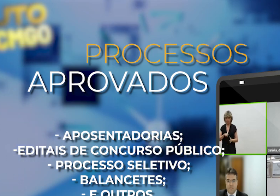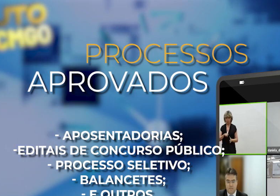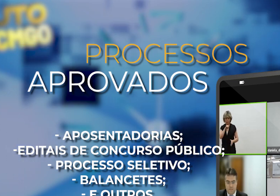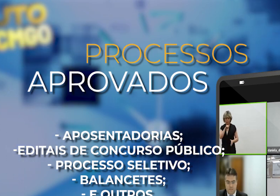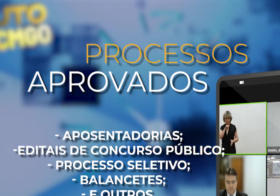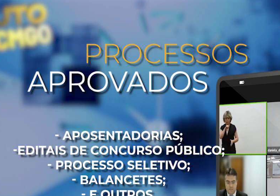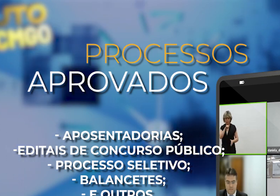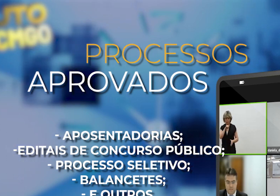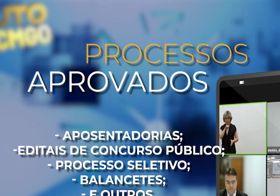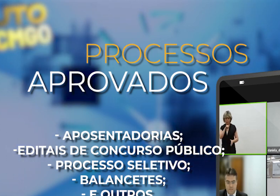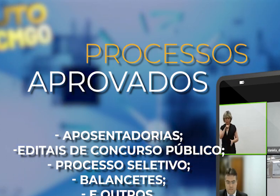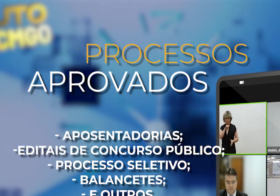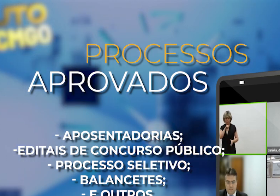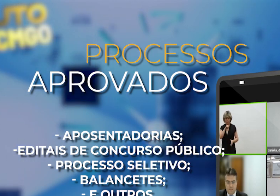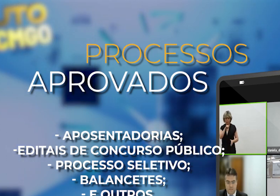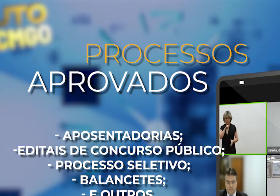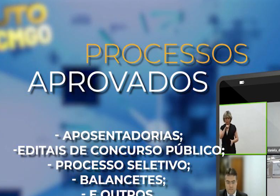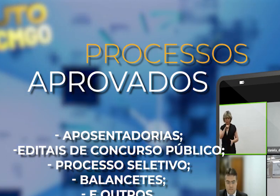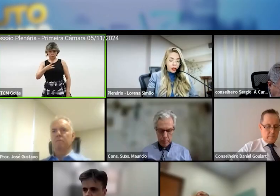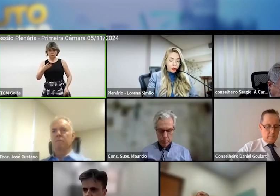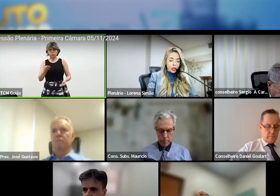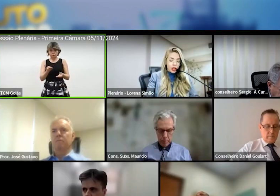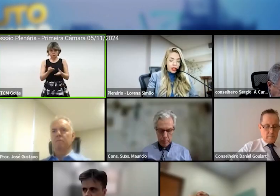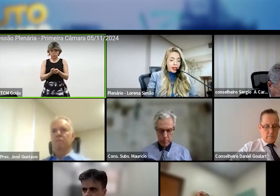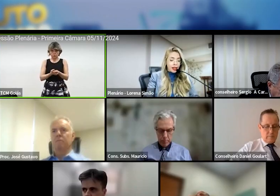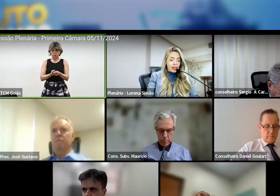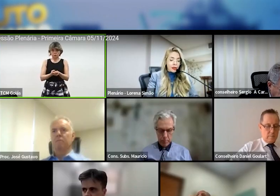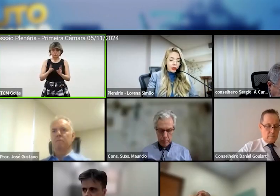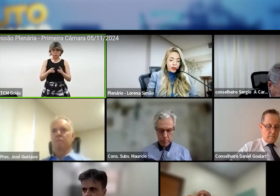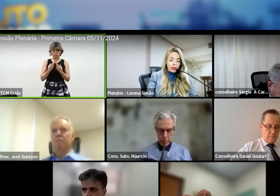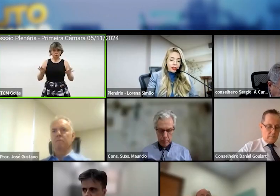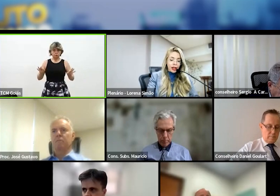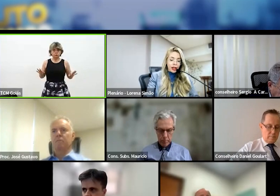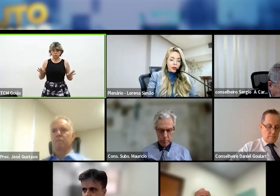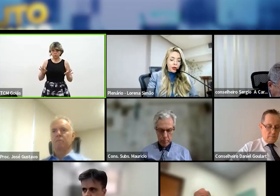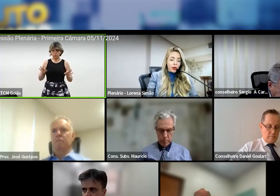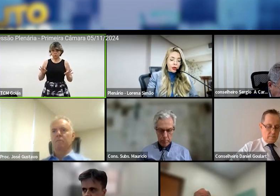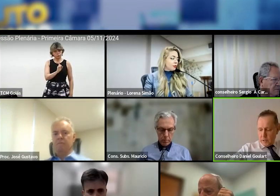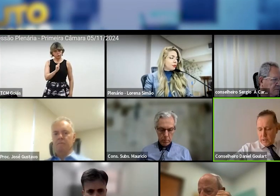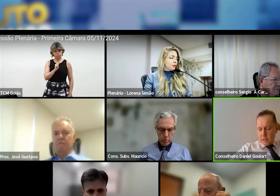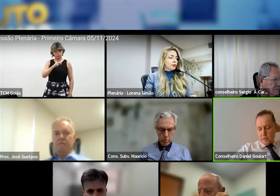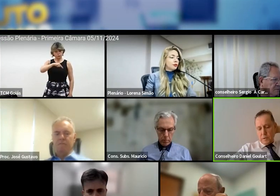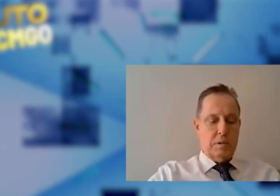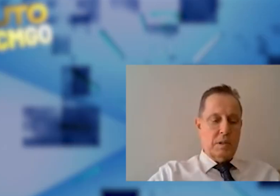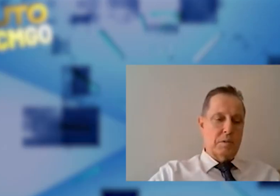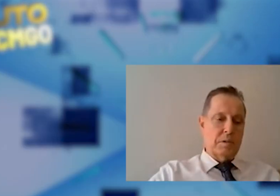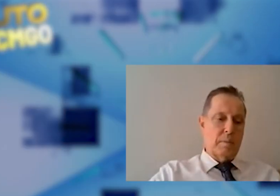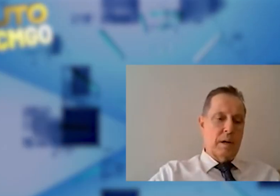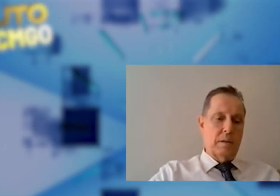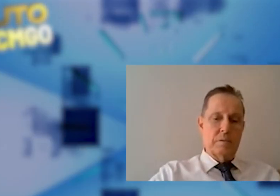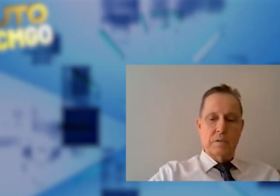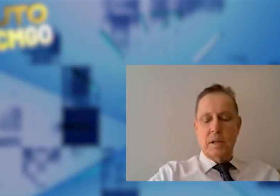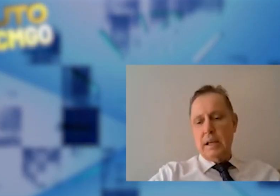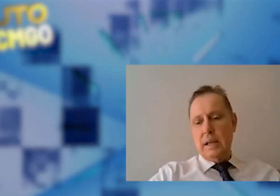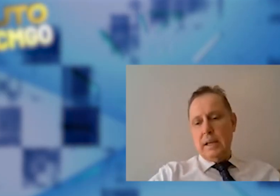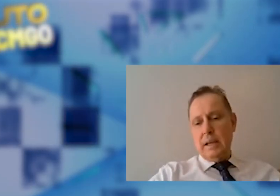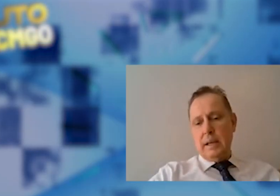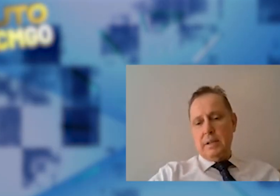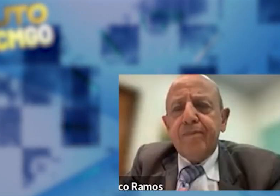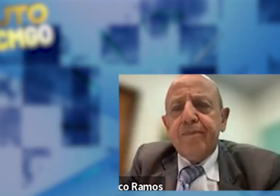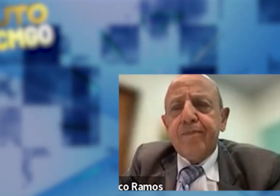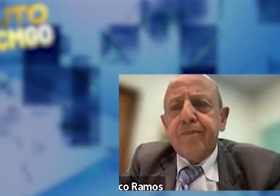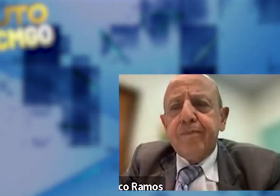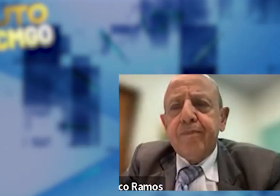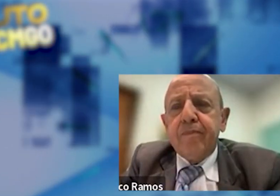e editais de concursos públicos. Participaram da sessão remota os conselheiros Daniel Goulart,